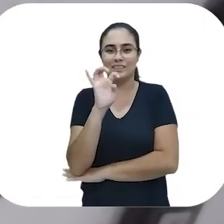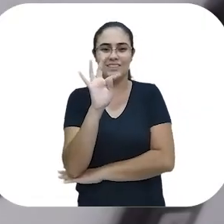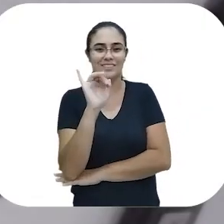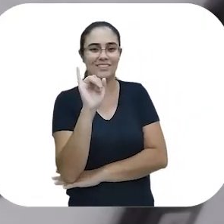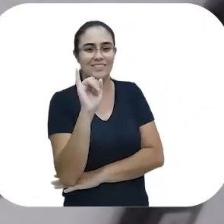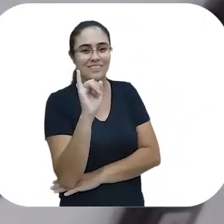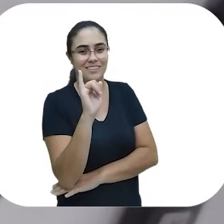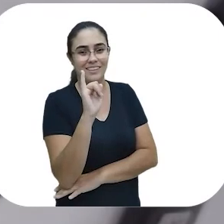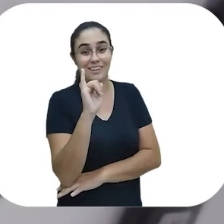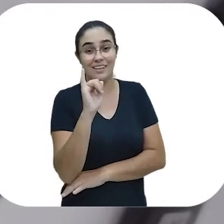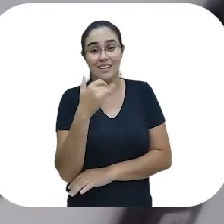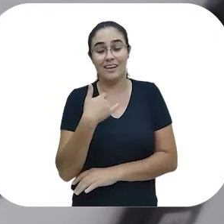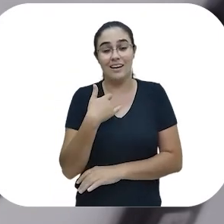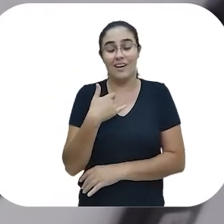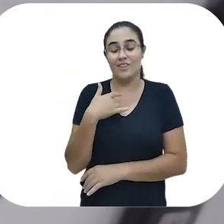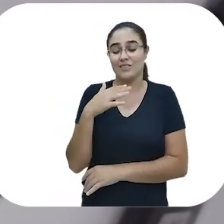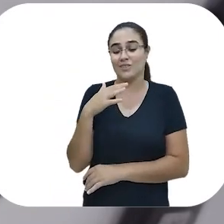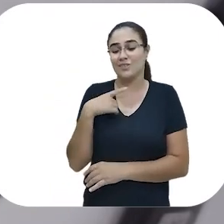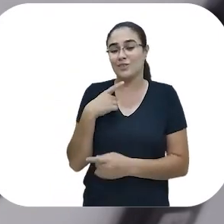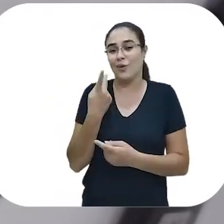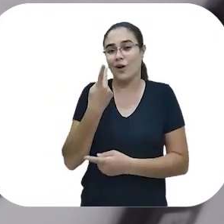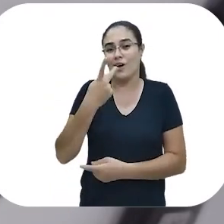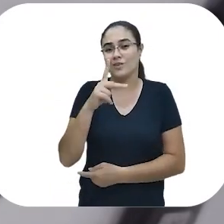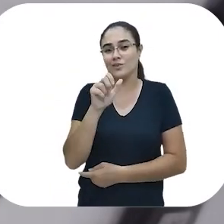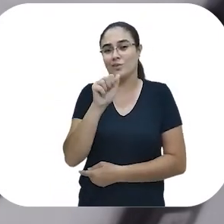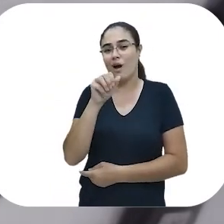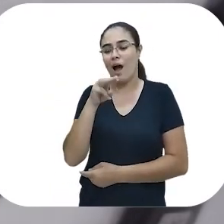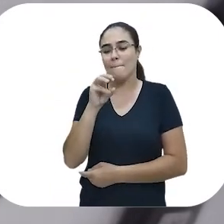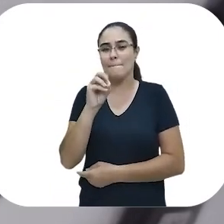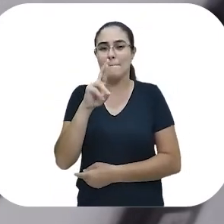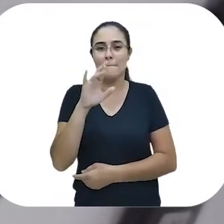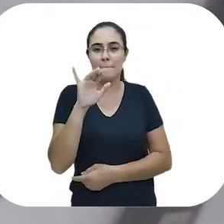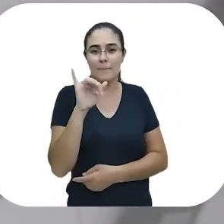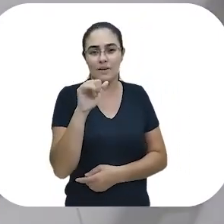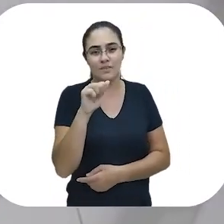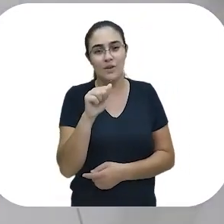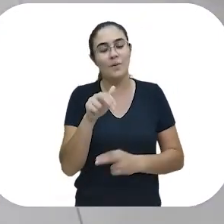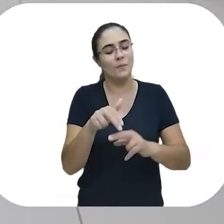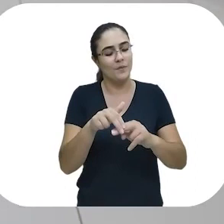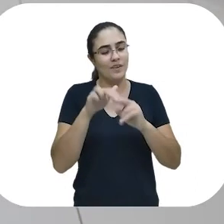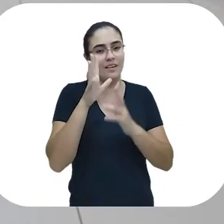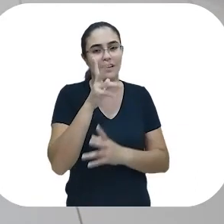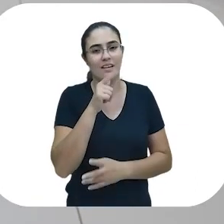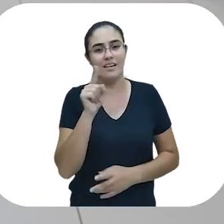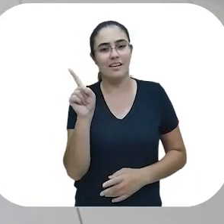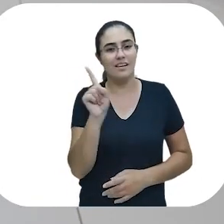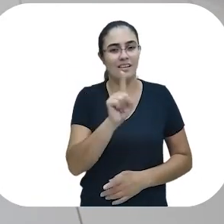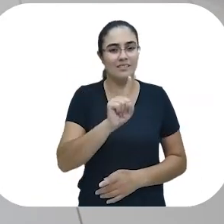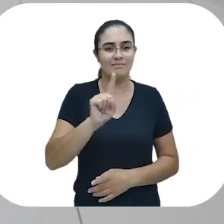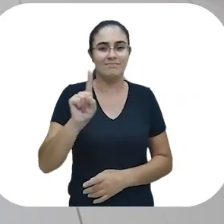buriti. Sou flamboyant, sou tua mora, por isso não se